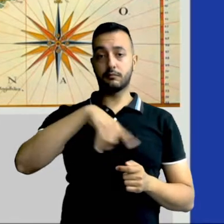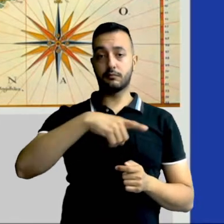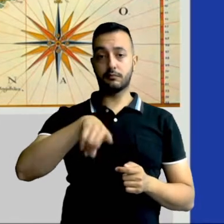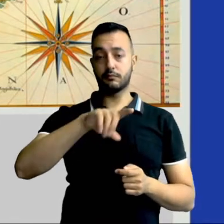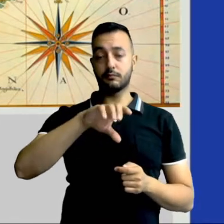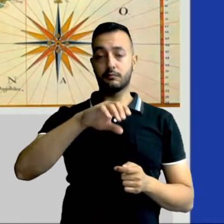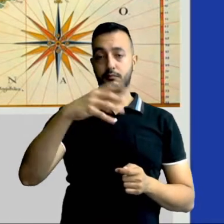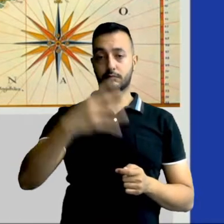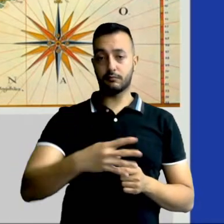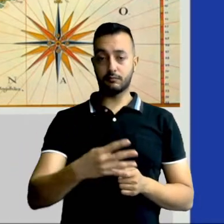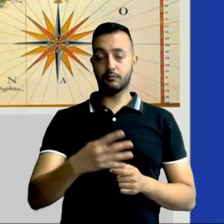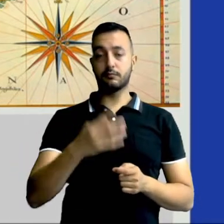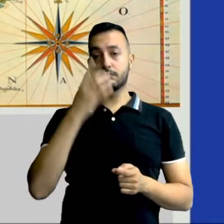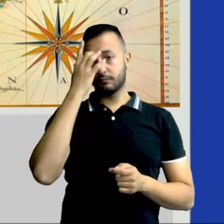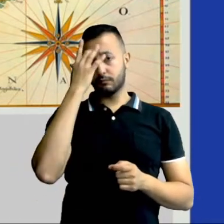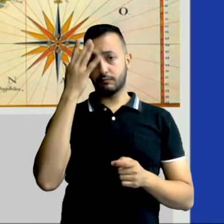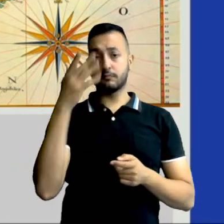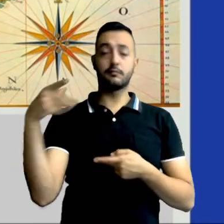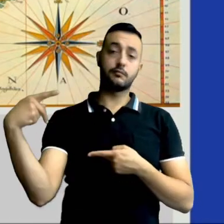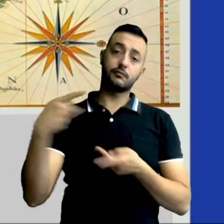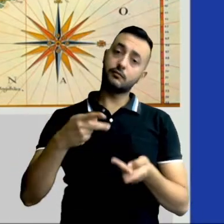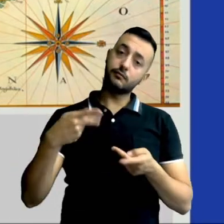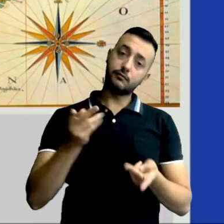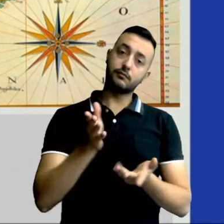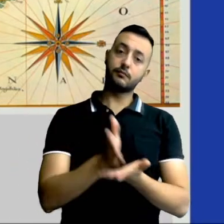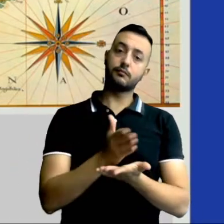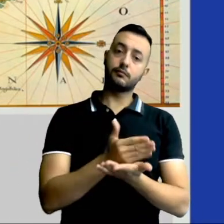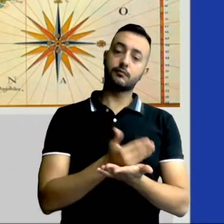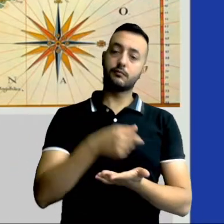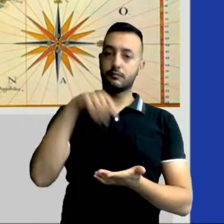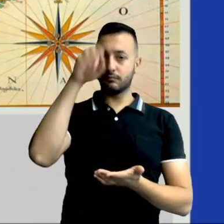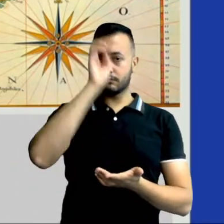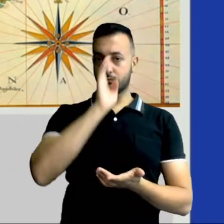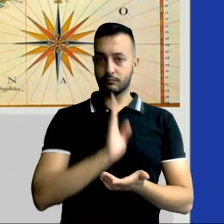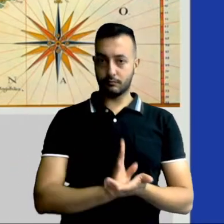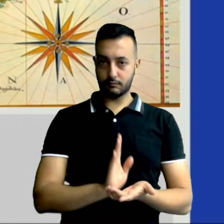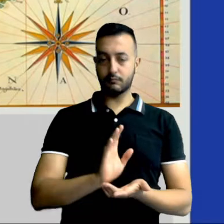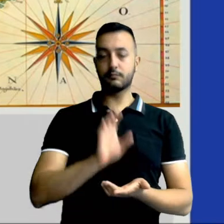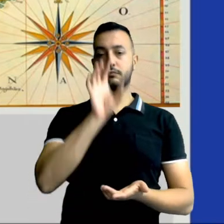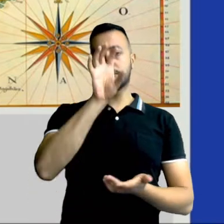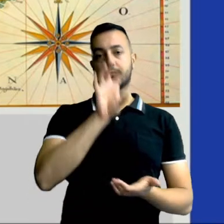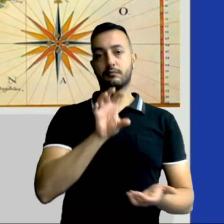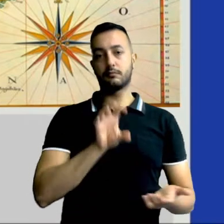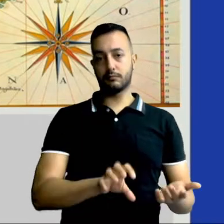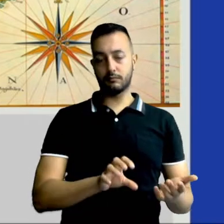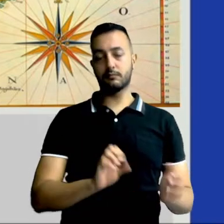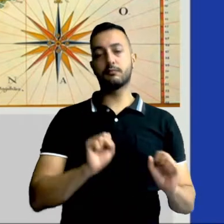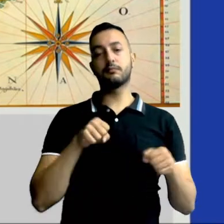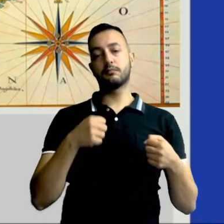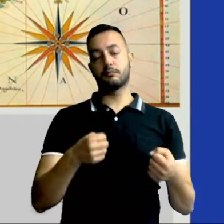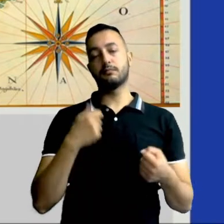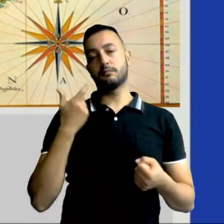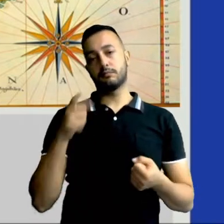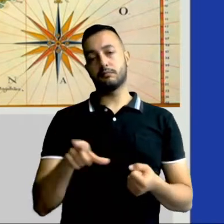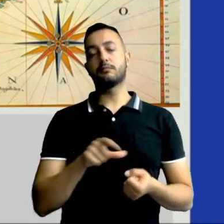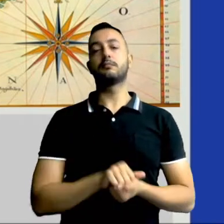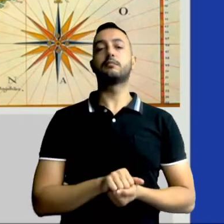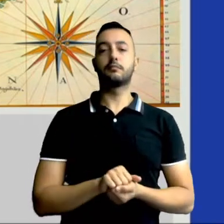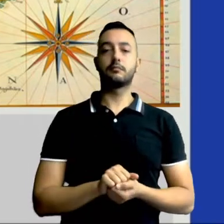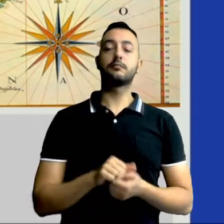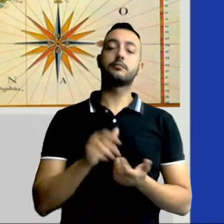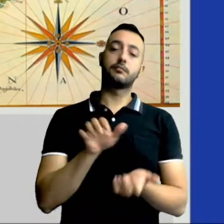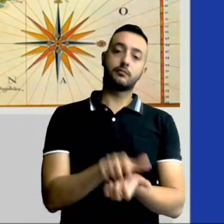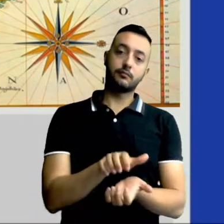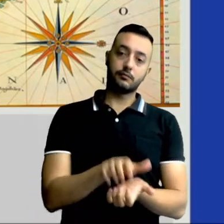facilitar essa exploração do litoral brasileiro ele dividiu o Brasil em Capitanias quando a gente viu e vou reforçar já já tá